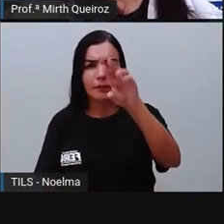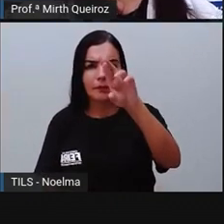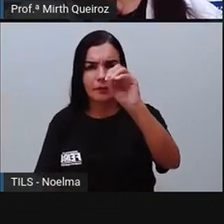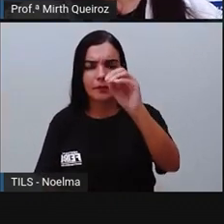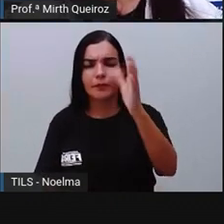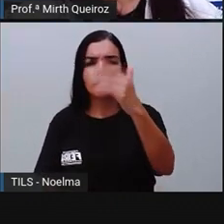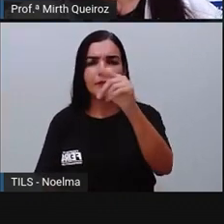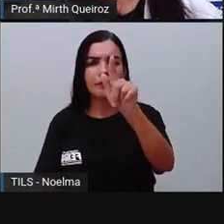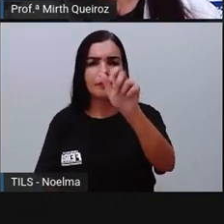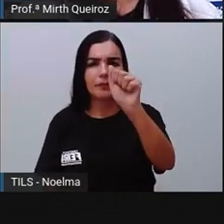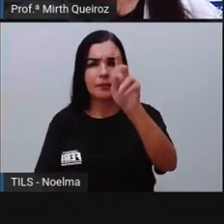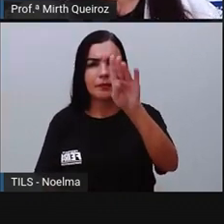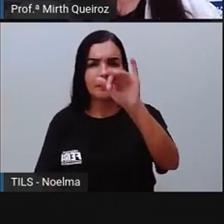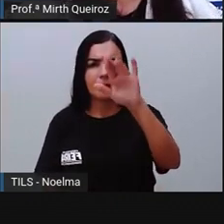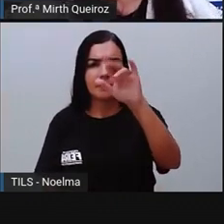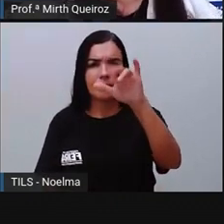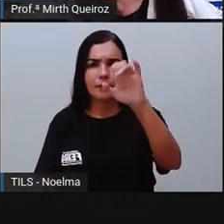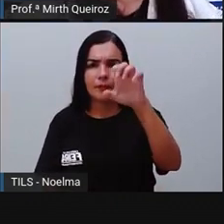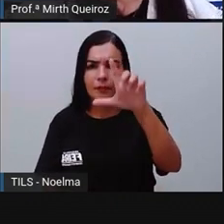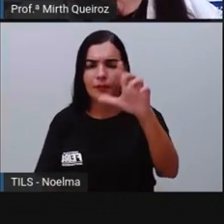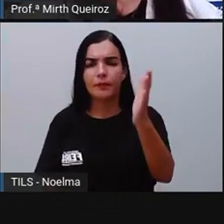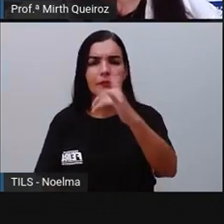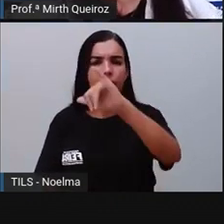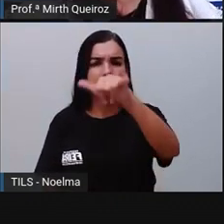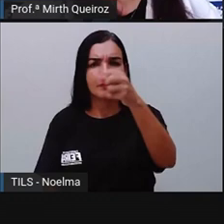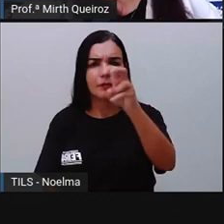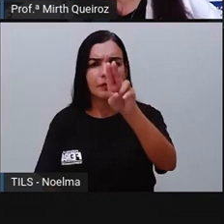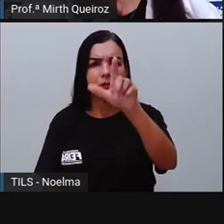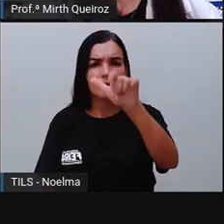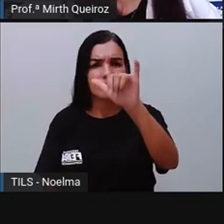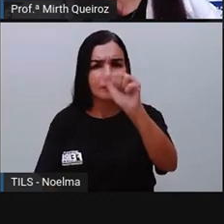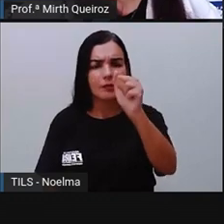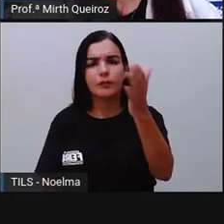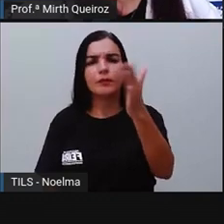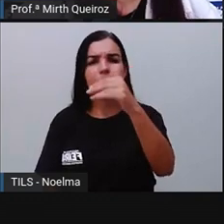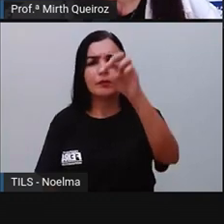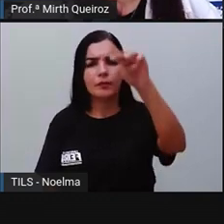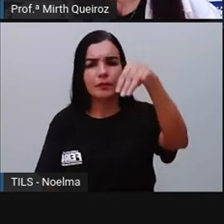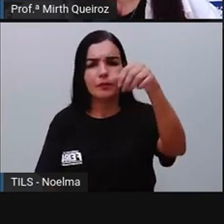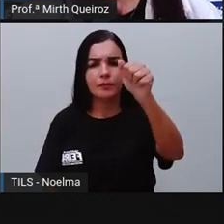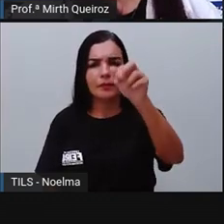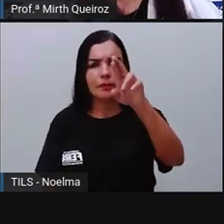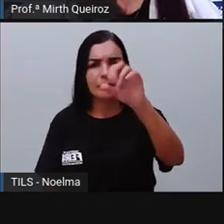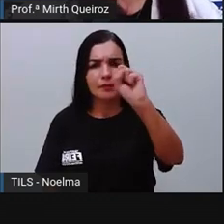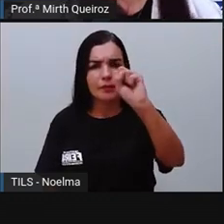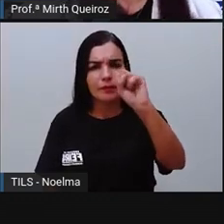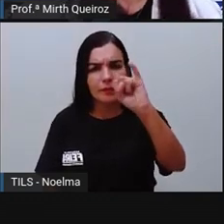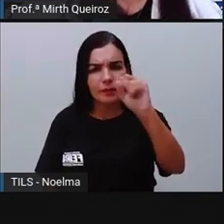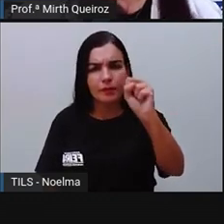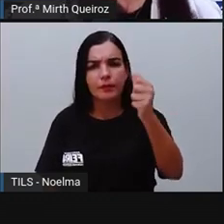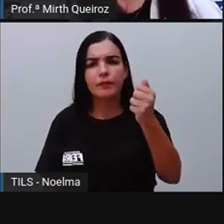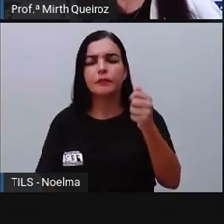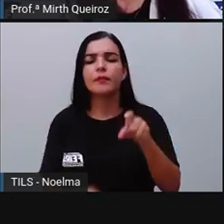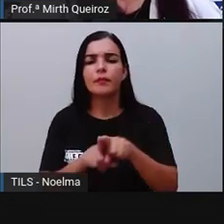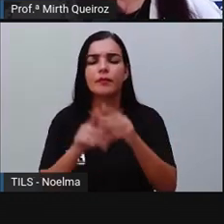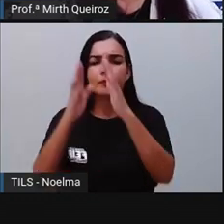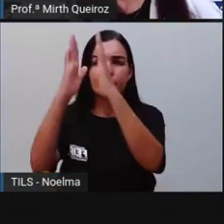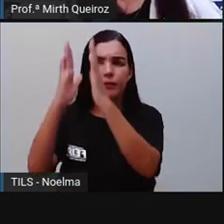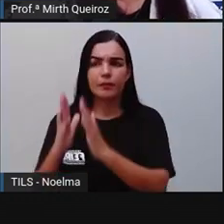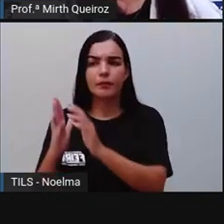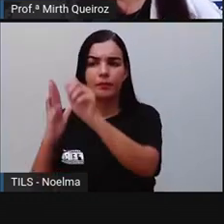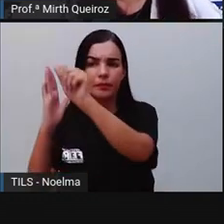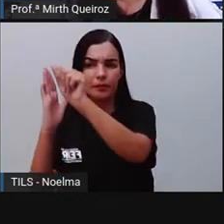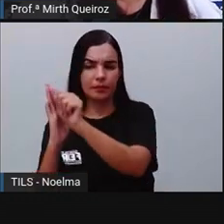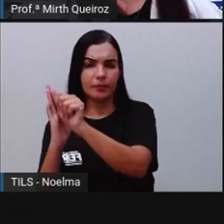Gabriel, Júlia, Marisa, Laís e Ricardo, que foi colocado em duas colunas. Na coluna A ficaram aí